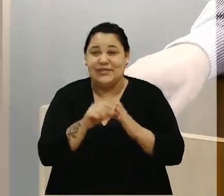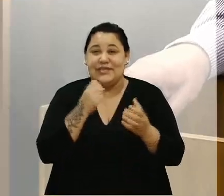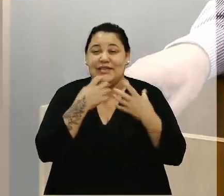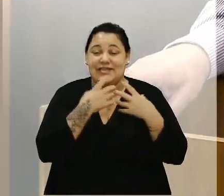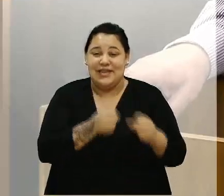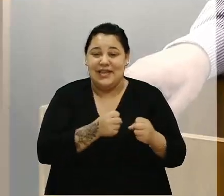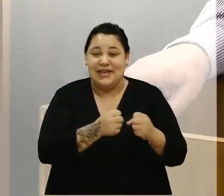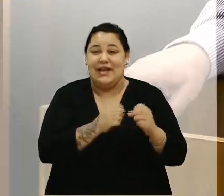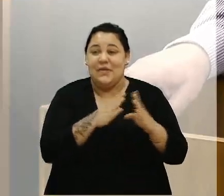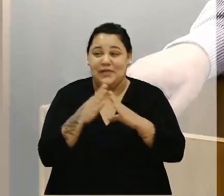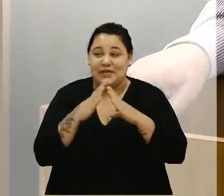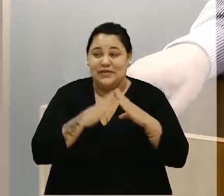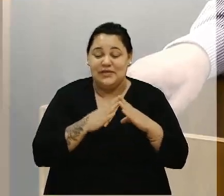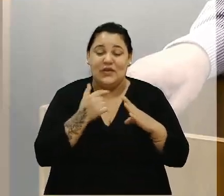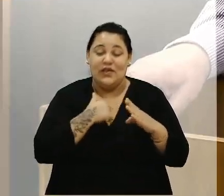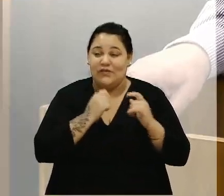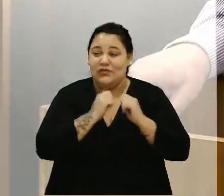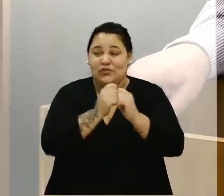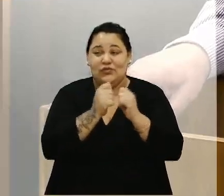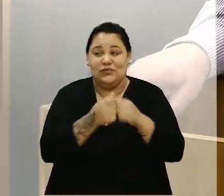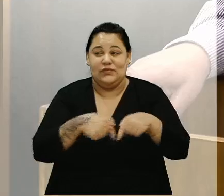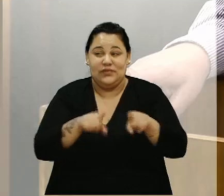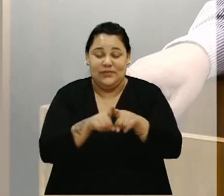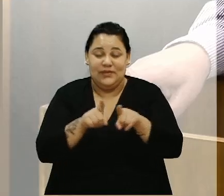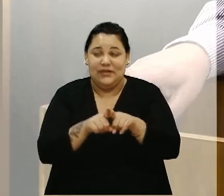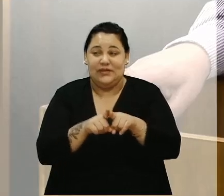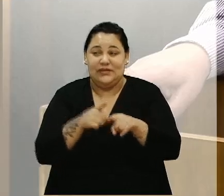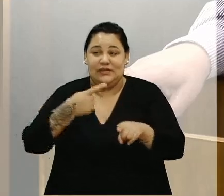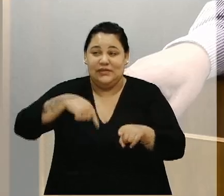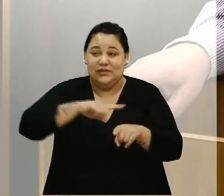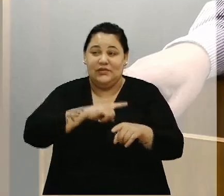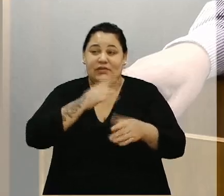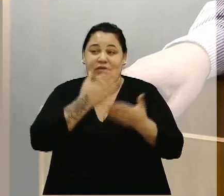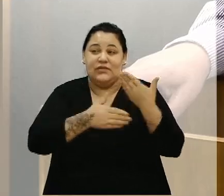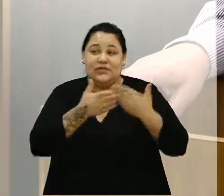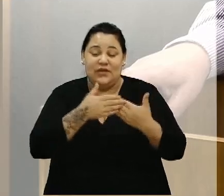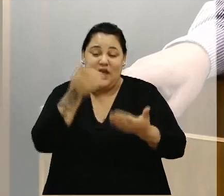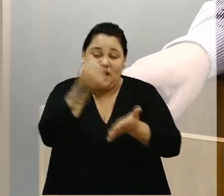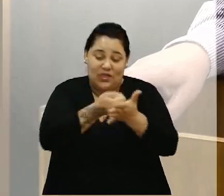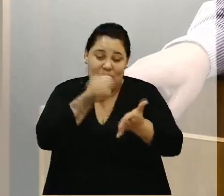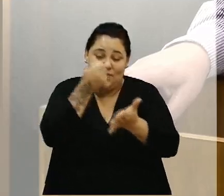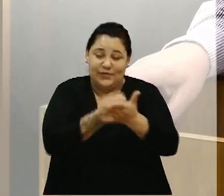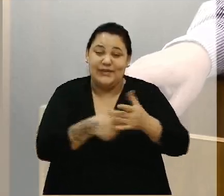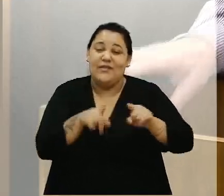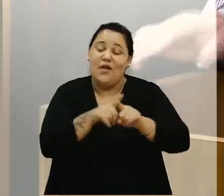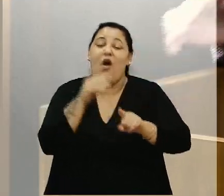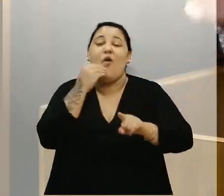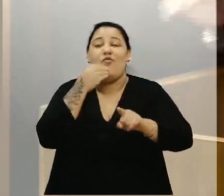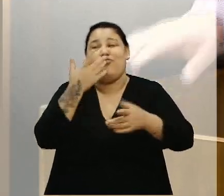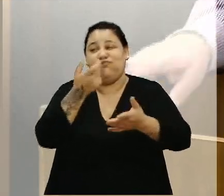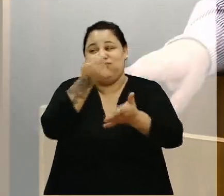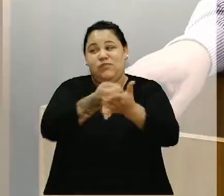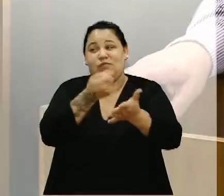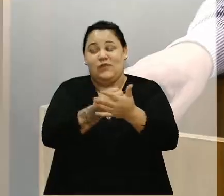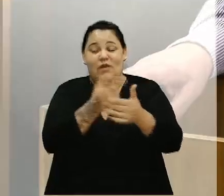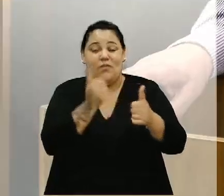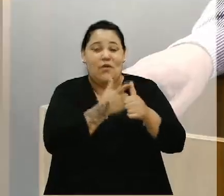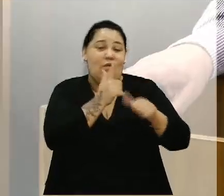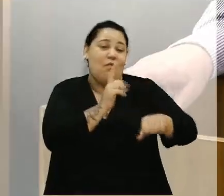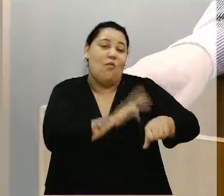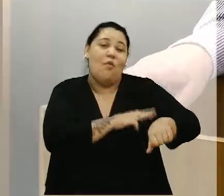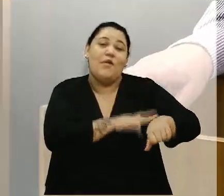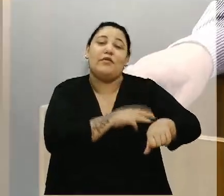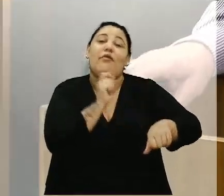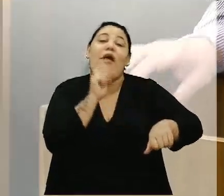Habitação, eu estava junto com o senhor nessas lutas aí, né? Foi umas lutas, e daí no primeiro momento, o que